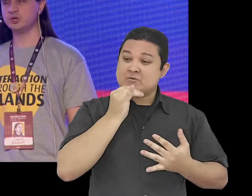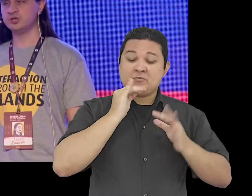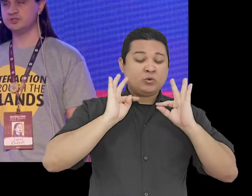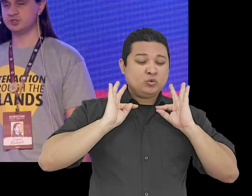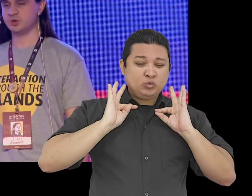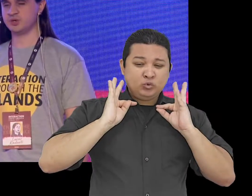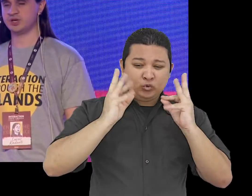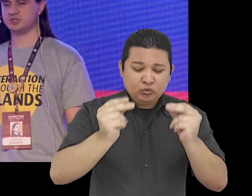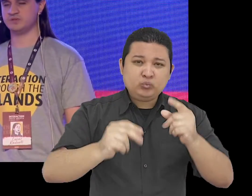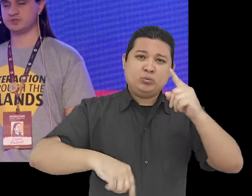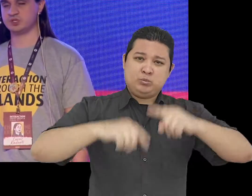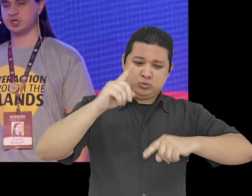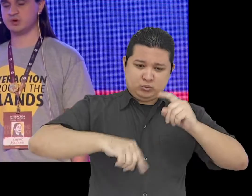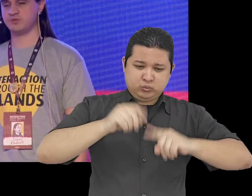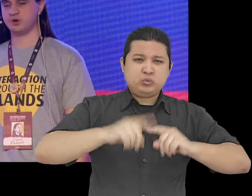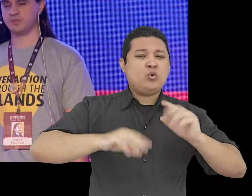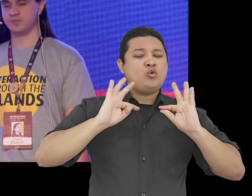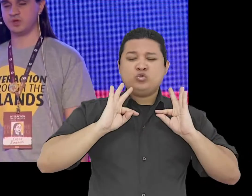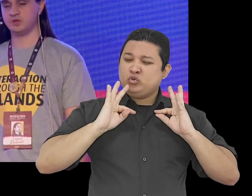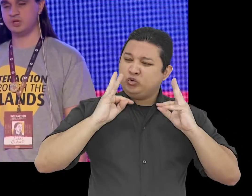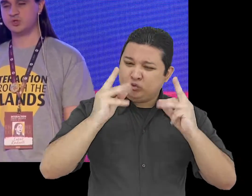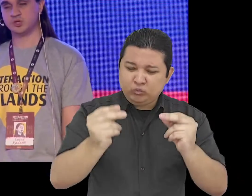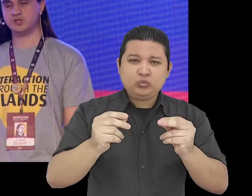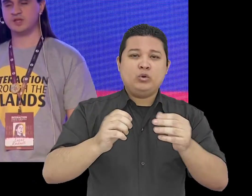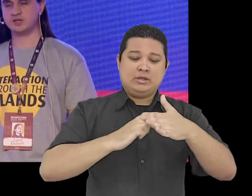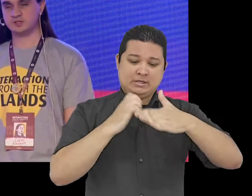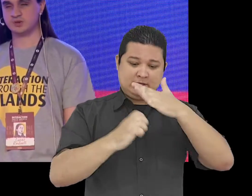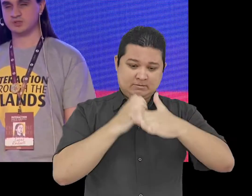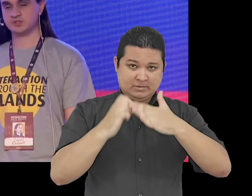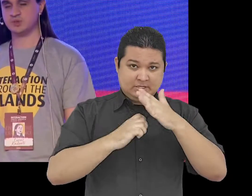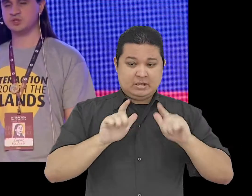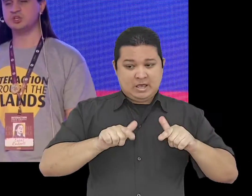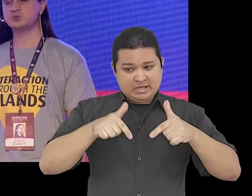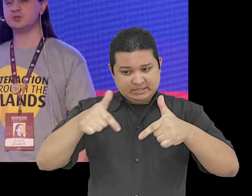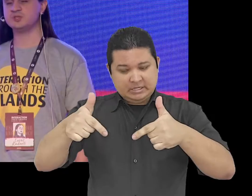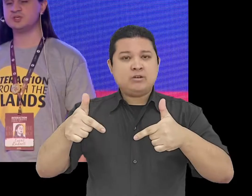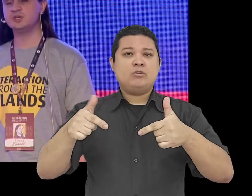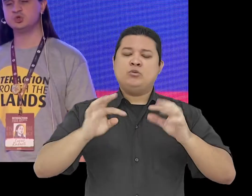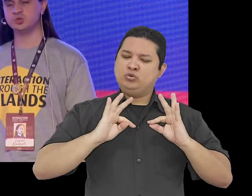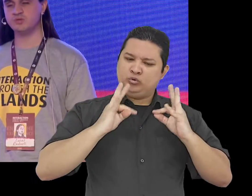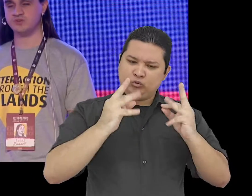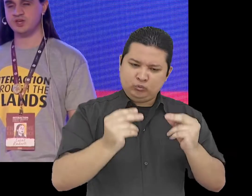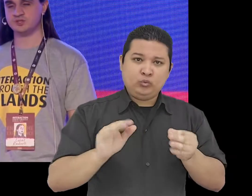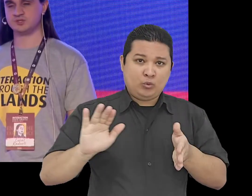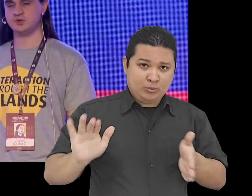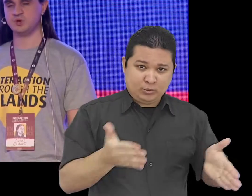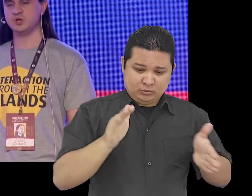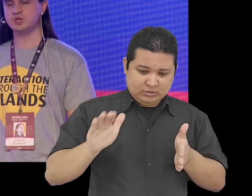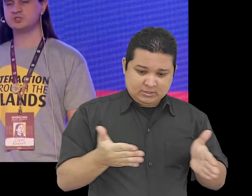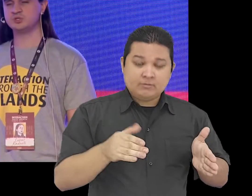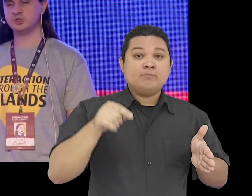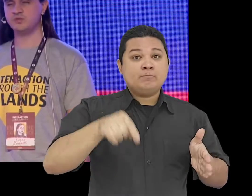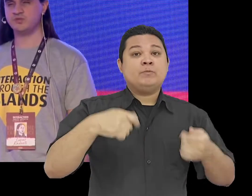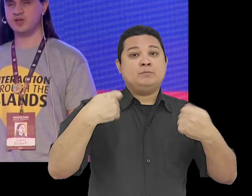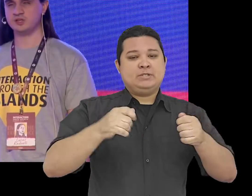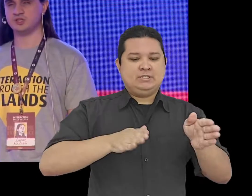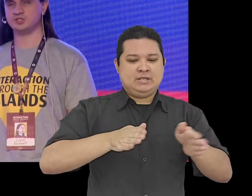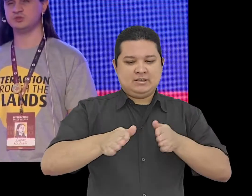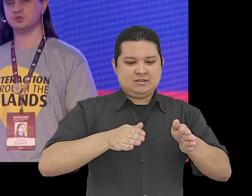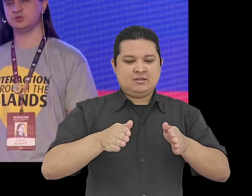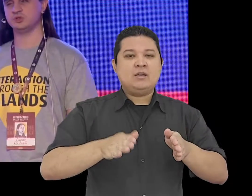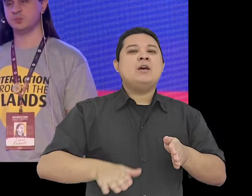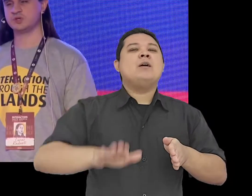produto, todo release de um aplicativo, seja lá o que for, isso aqui tem que ser com acessibilidade. E se isso não vem de cima, se isso não